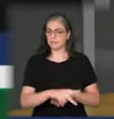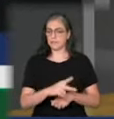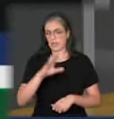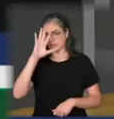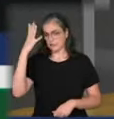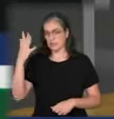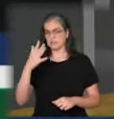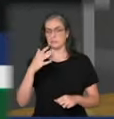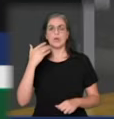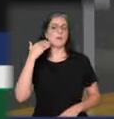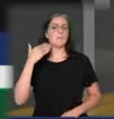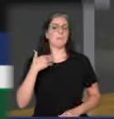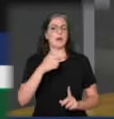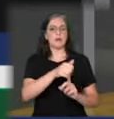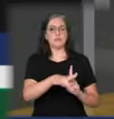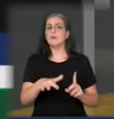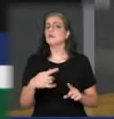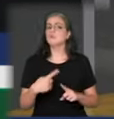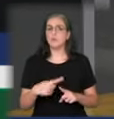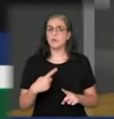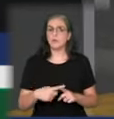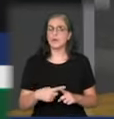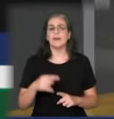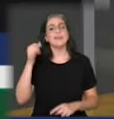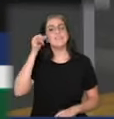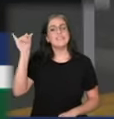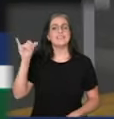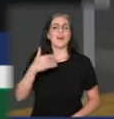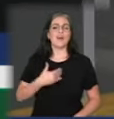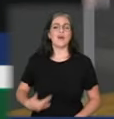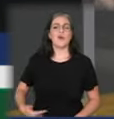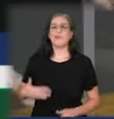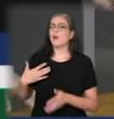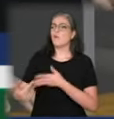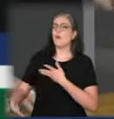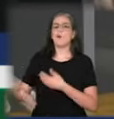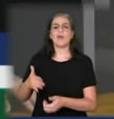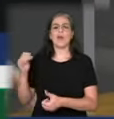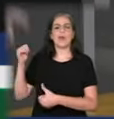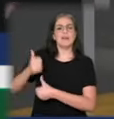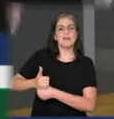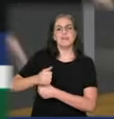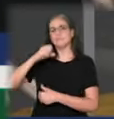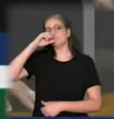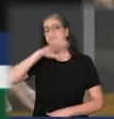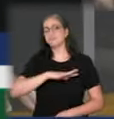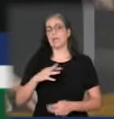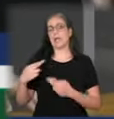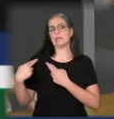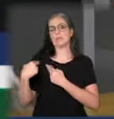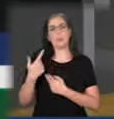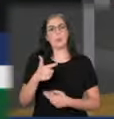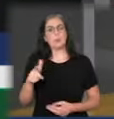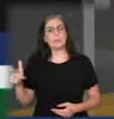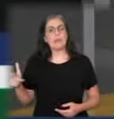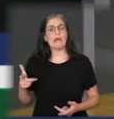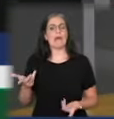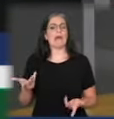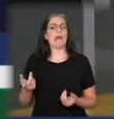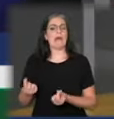de maneira irresponsável, inconsequente e populista o Banco Central para